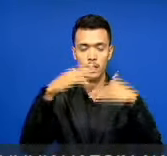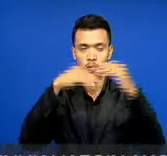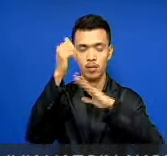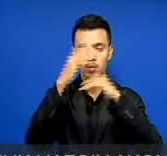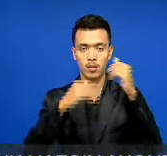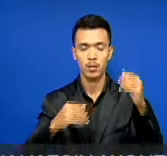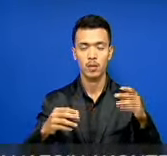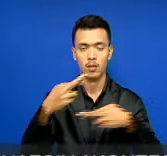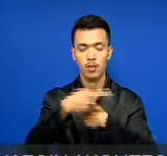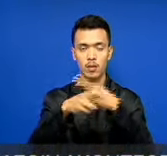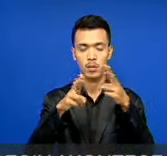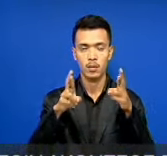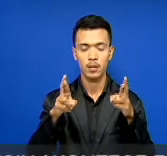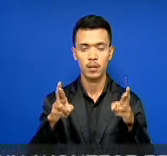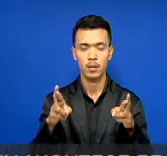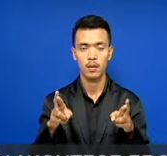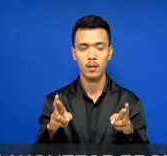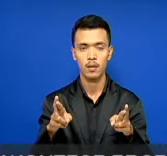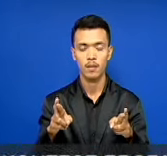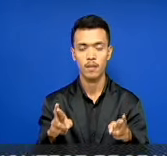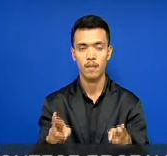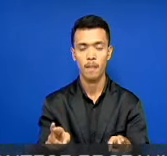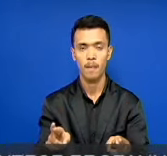ia salaun be